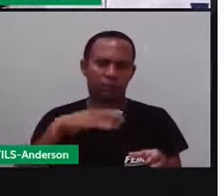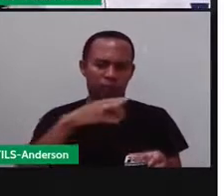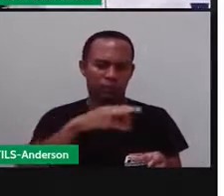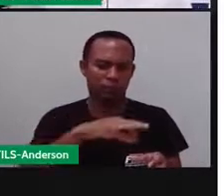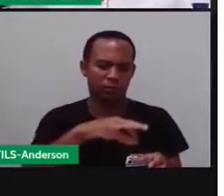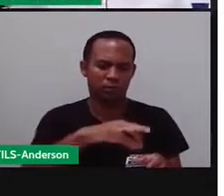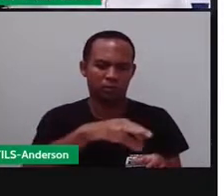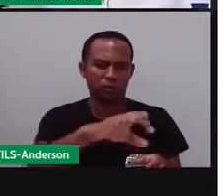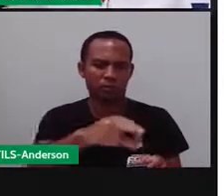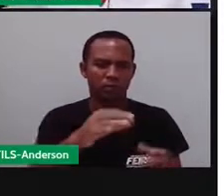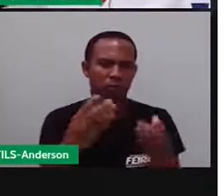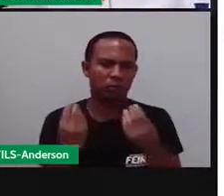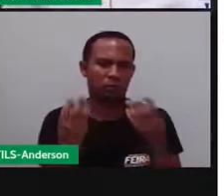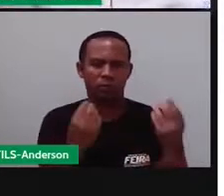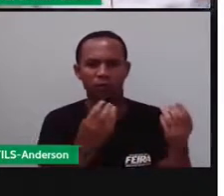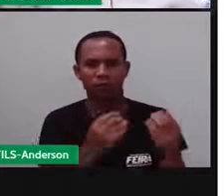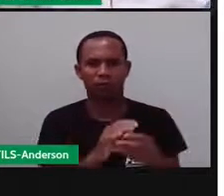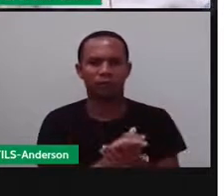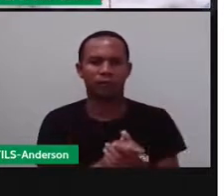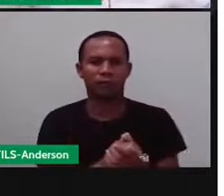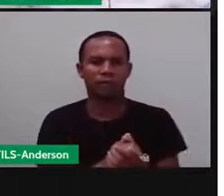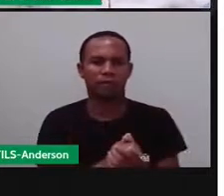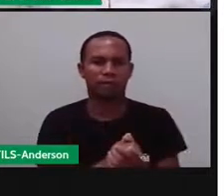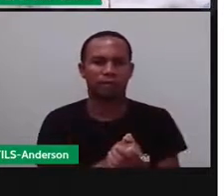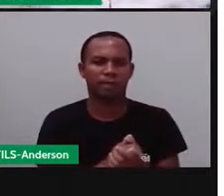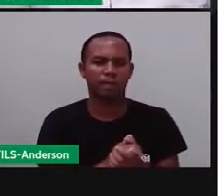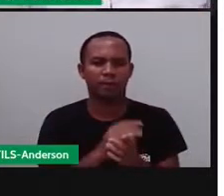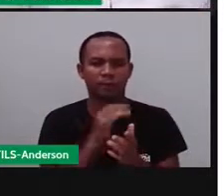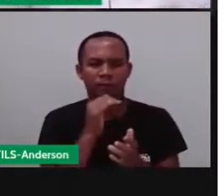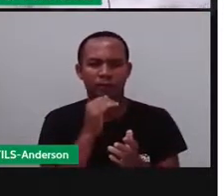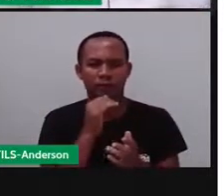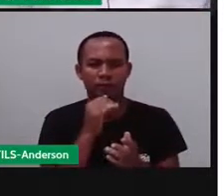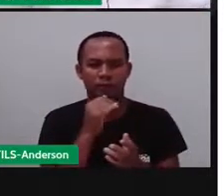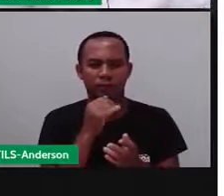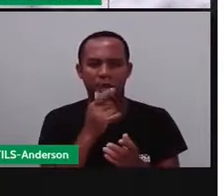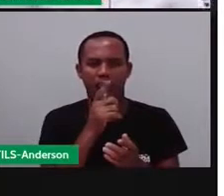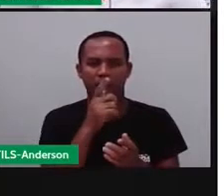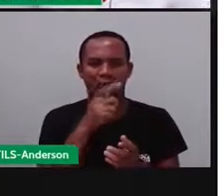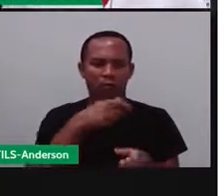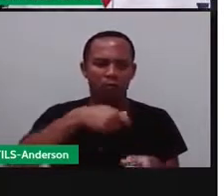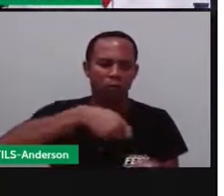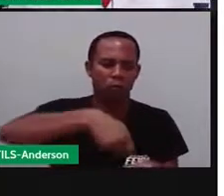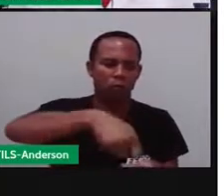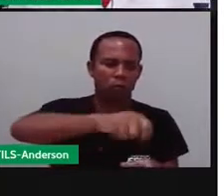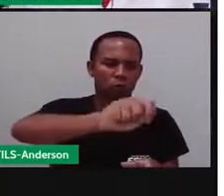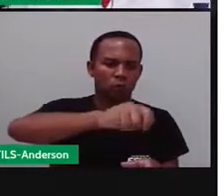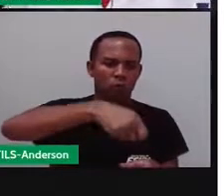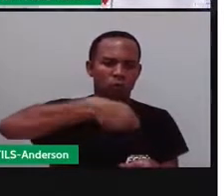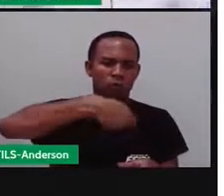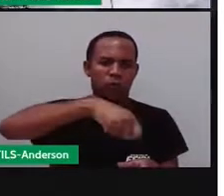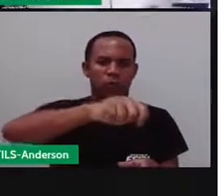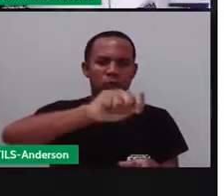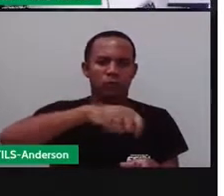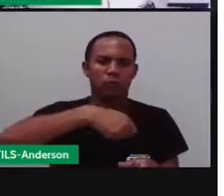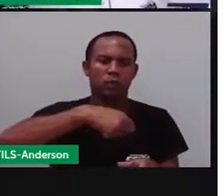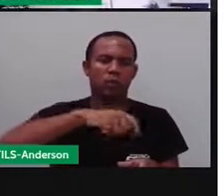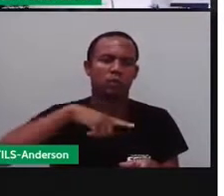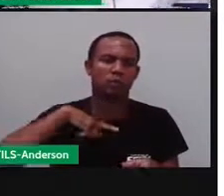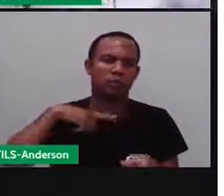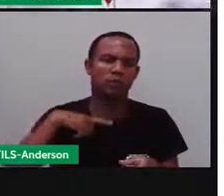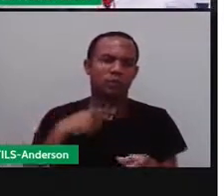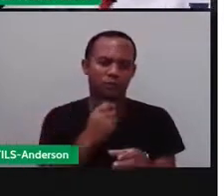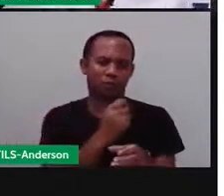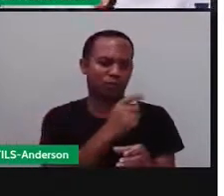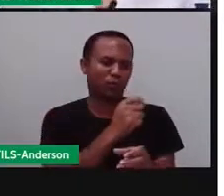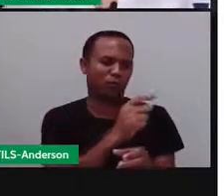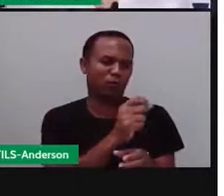milho de irrigação. E aí, essa irrigação, que é esse molhar a plantação artificialmente, né? Aquelas mangueirinhas que